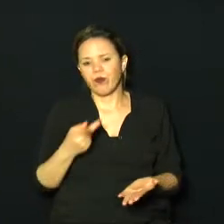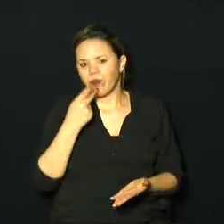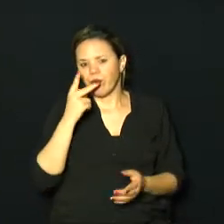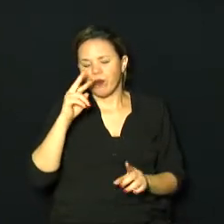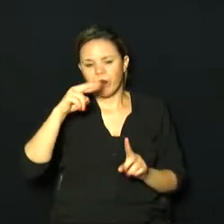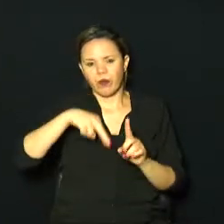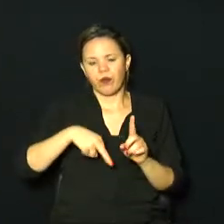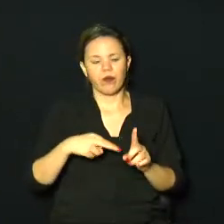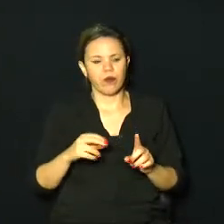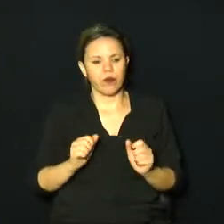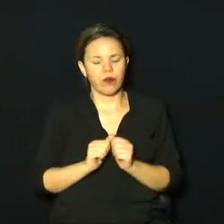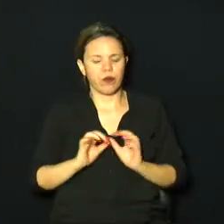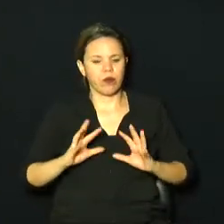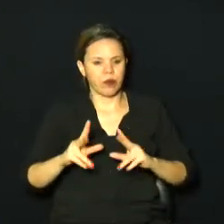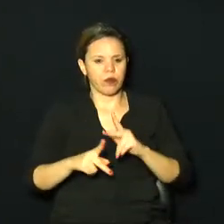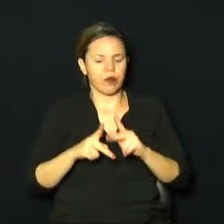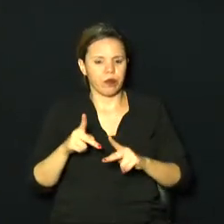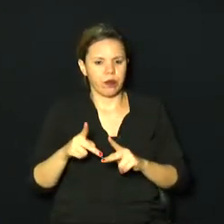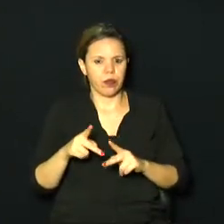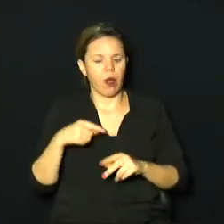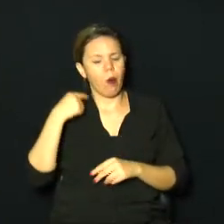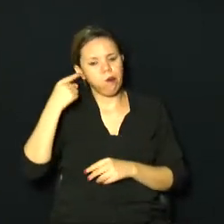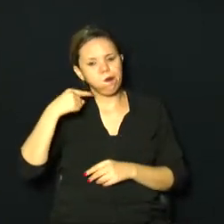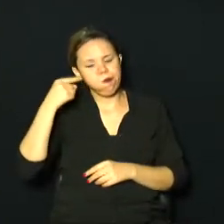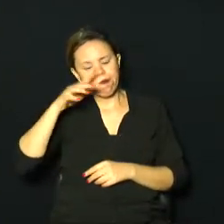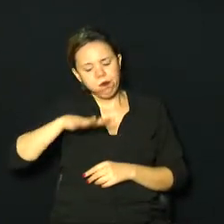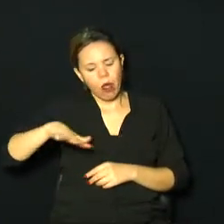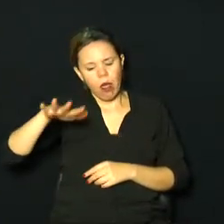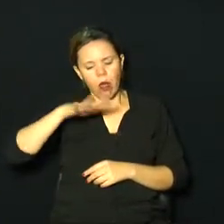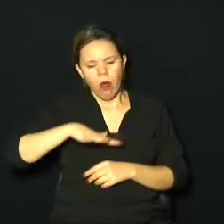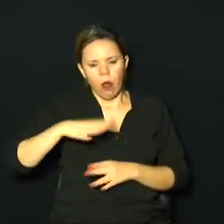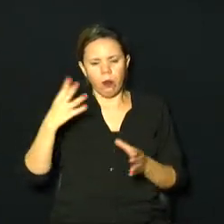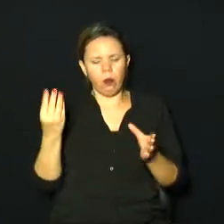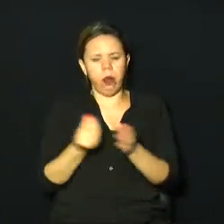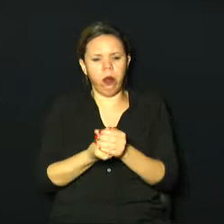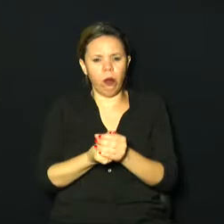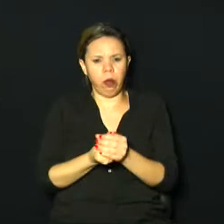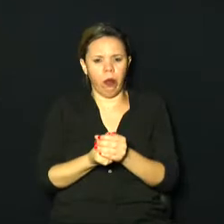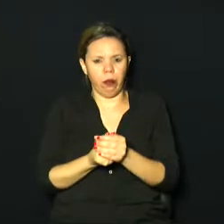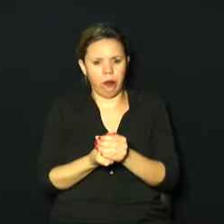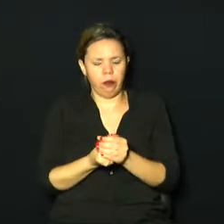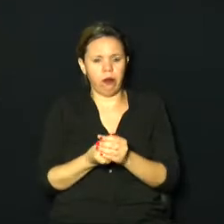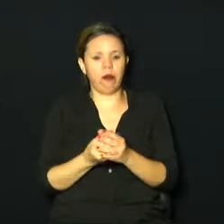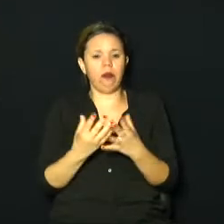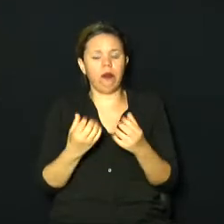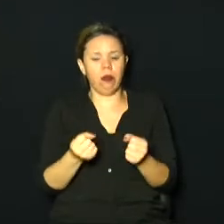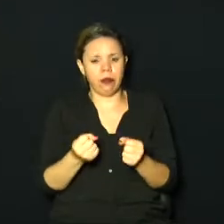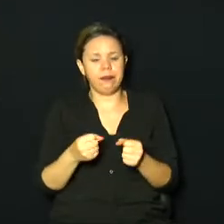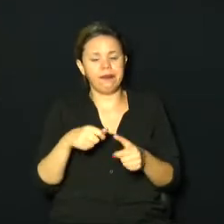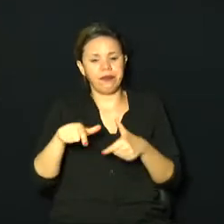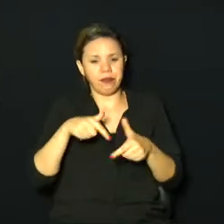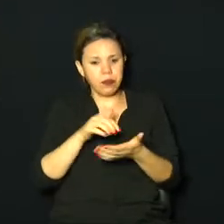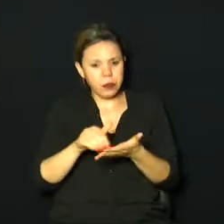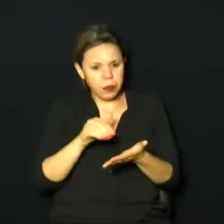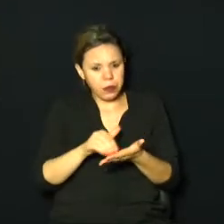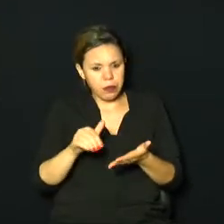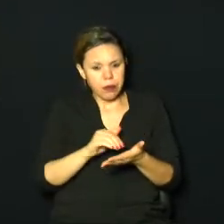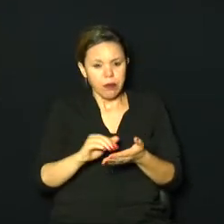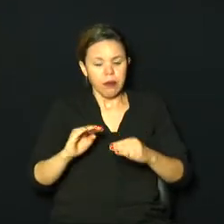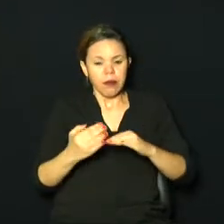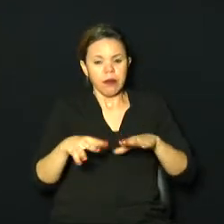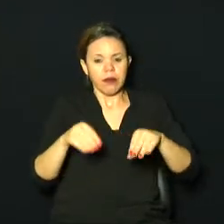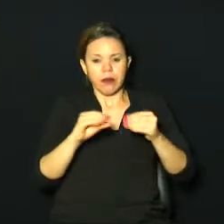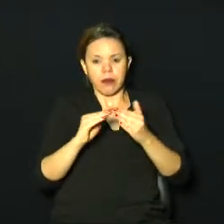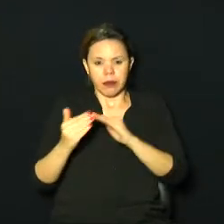representando aí o coletivo de advogadas e advogados que compõem a assessoria jurídica ao Nelson Mandela, a doutora Stephanie, que está